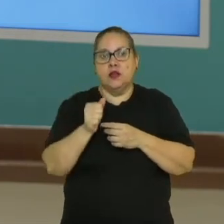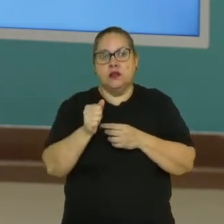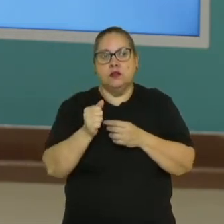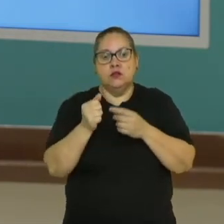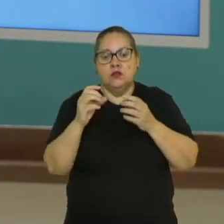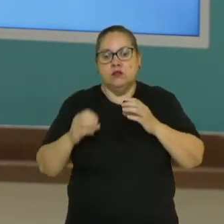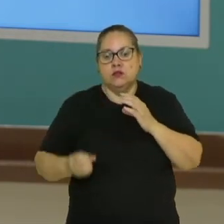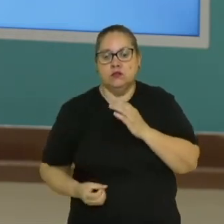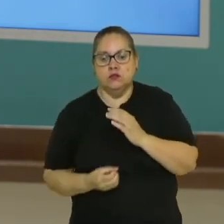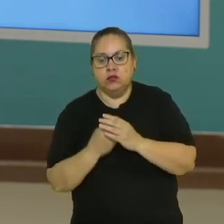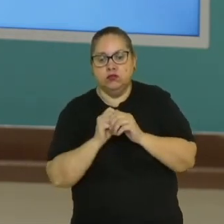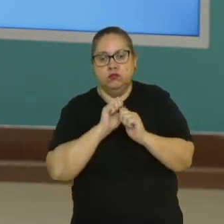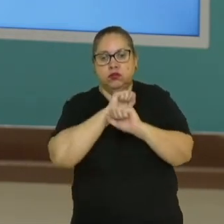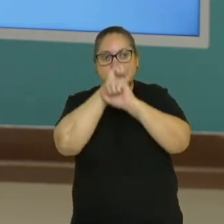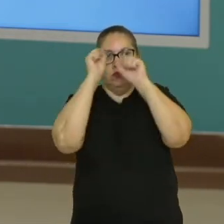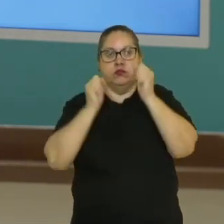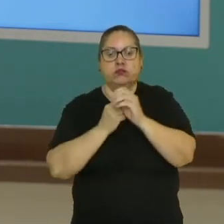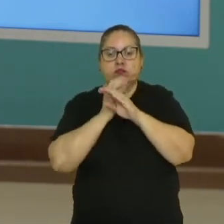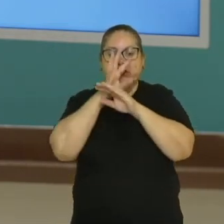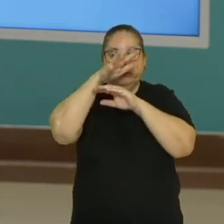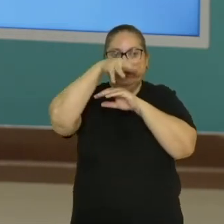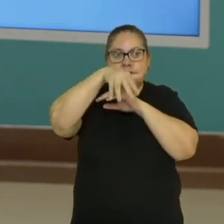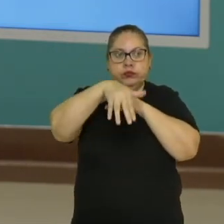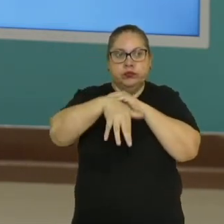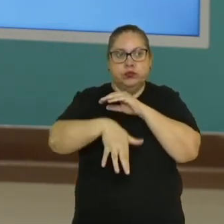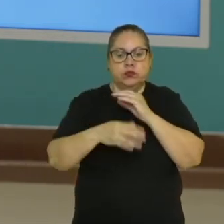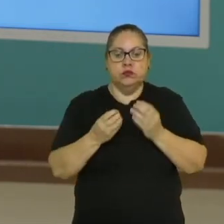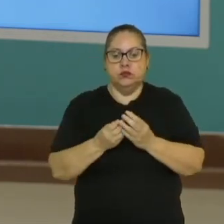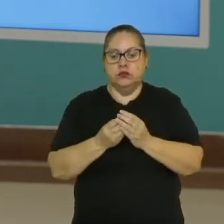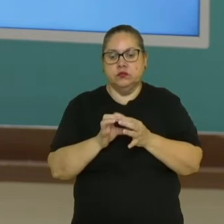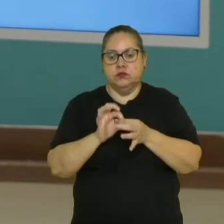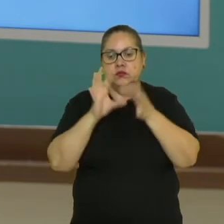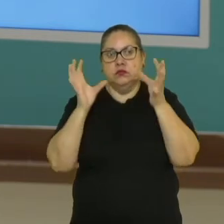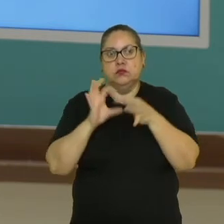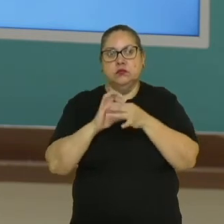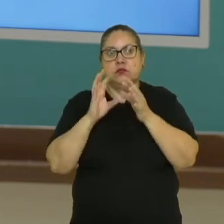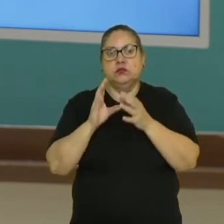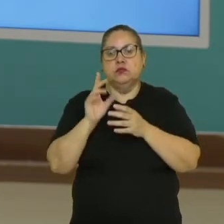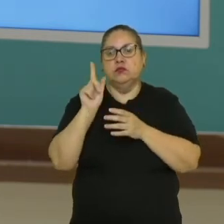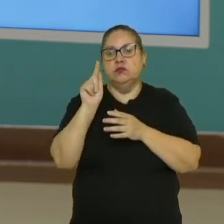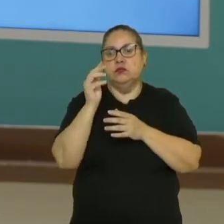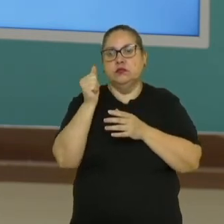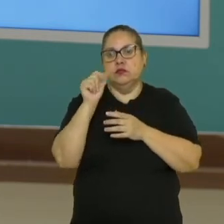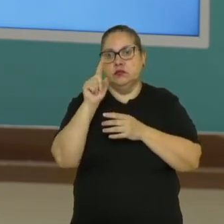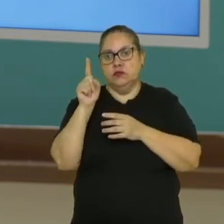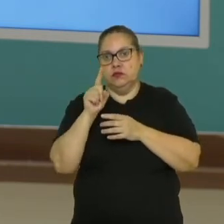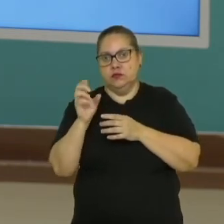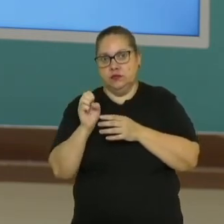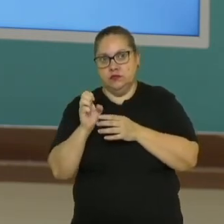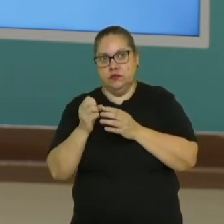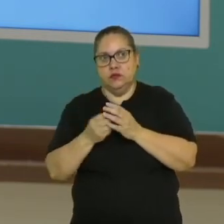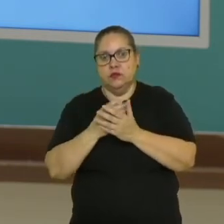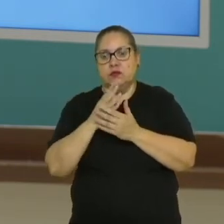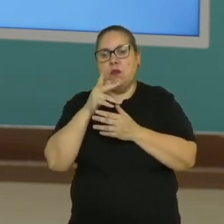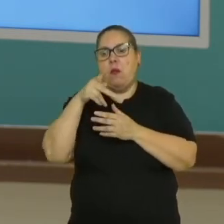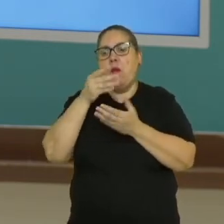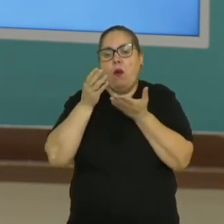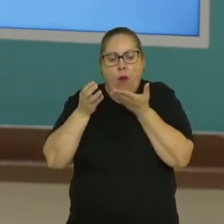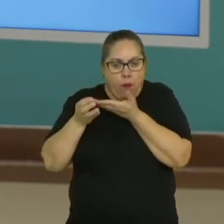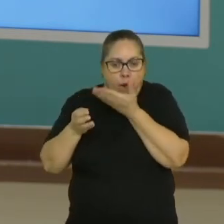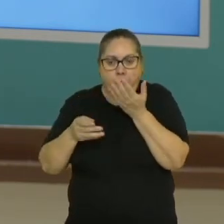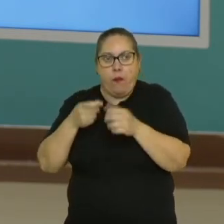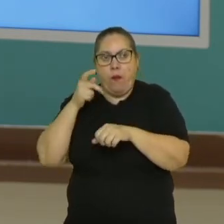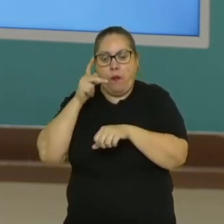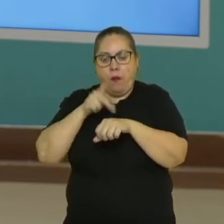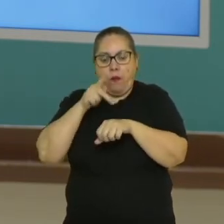vulcão entra em erupção, ele libera gases, poeira,